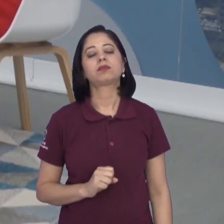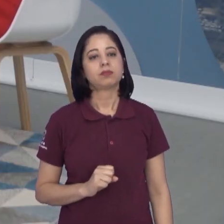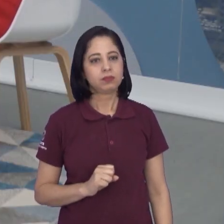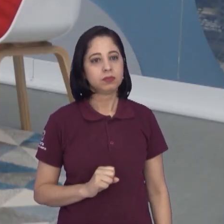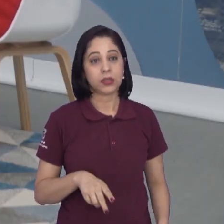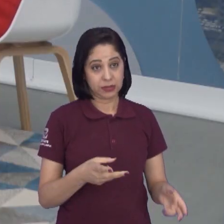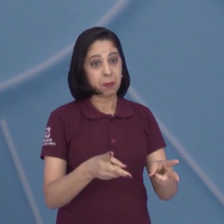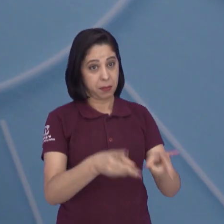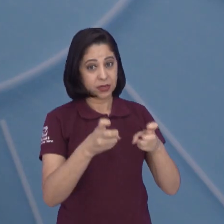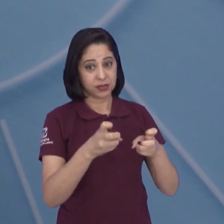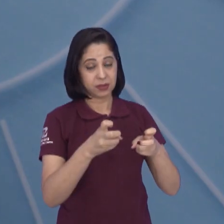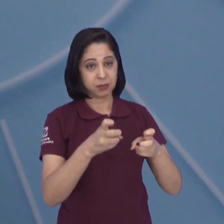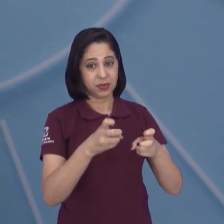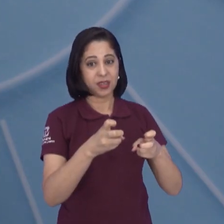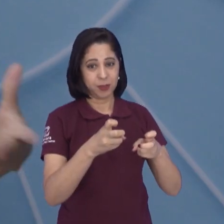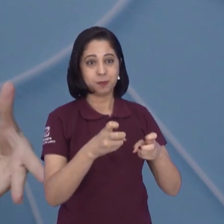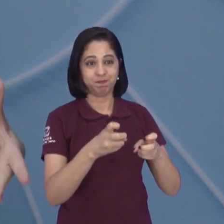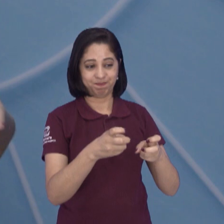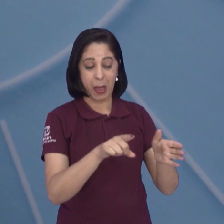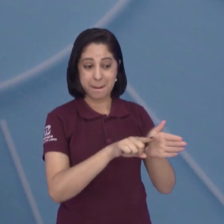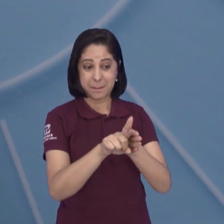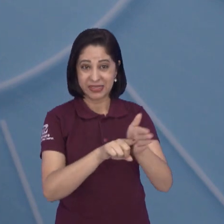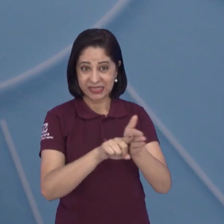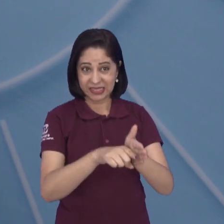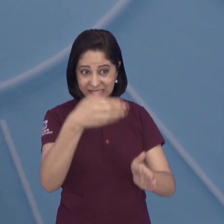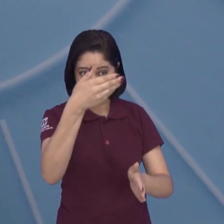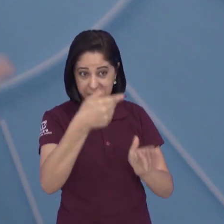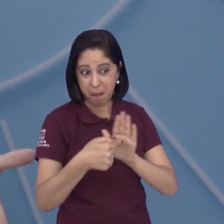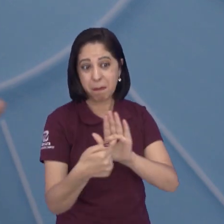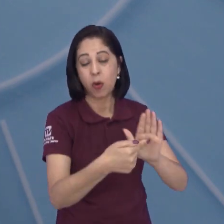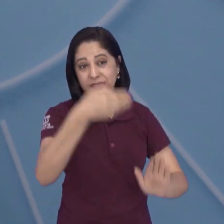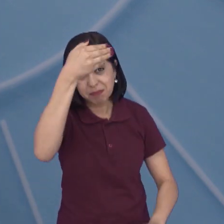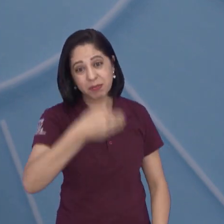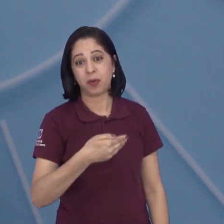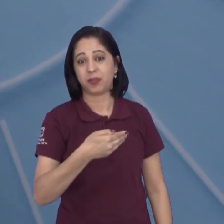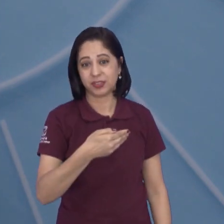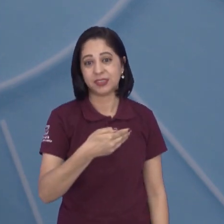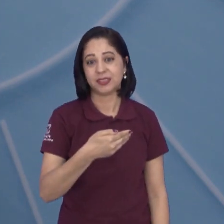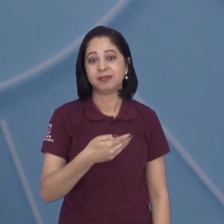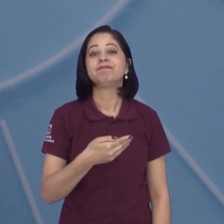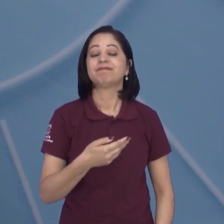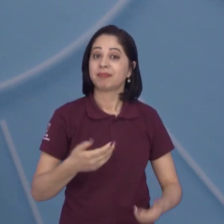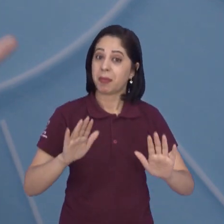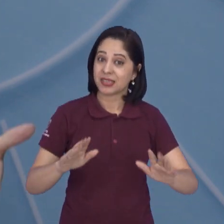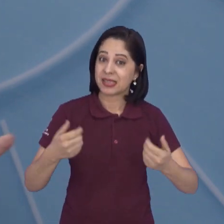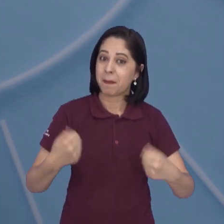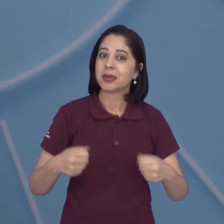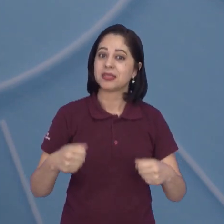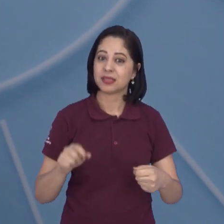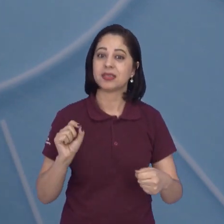os dados e não tem como confrontá-los, né? Eles estão aí para todo mundo, só precisa querer